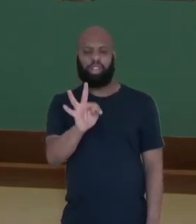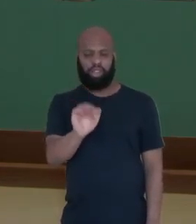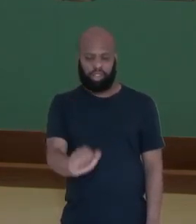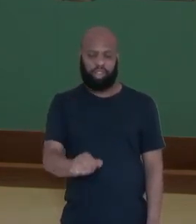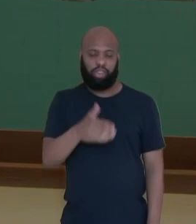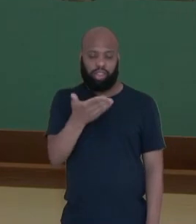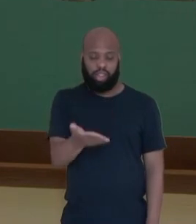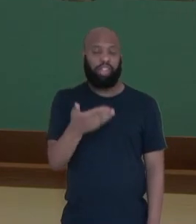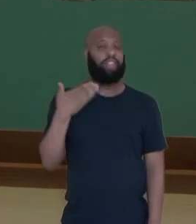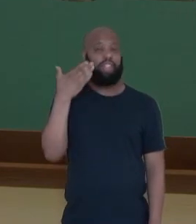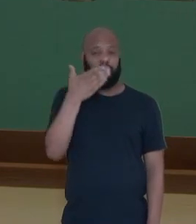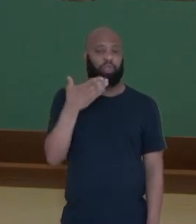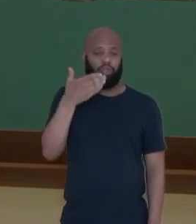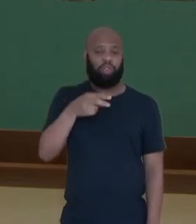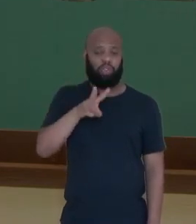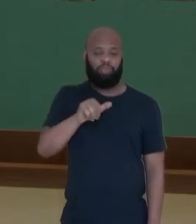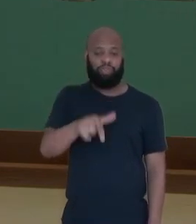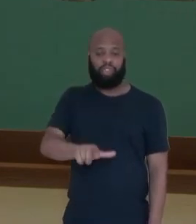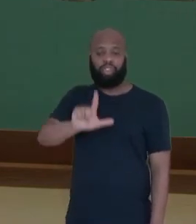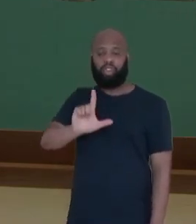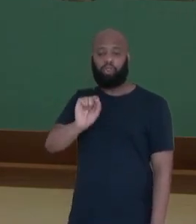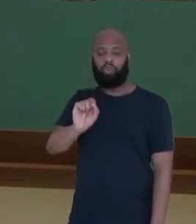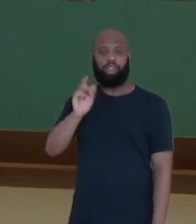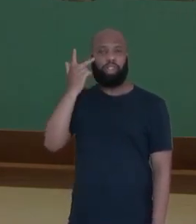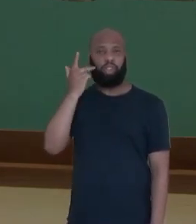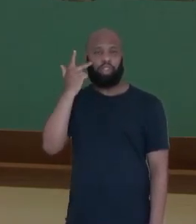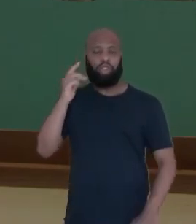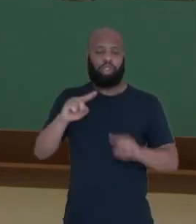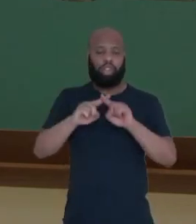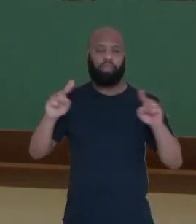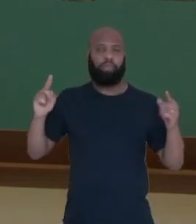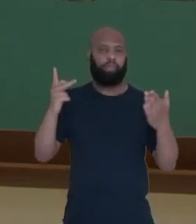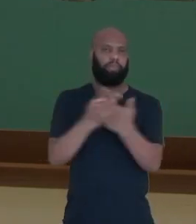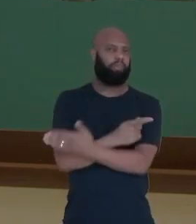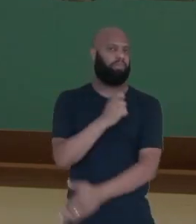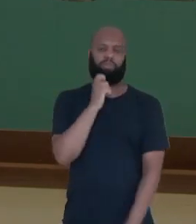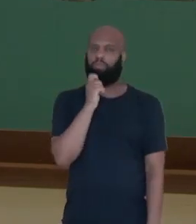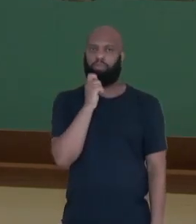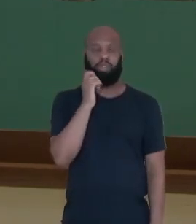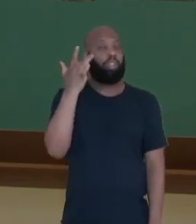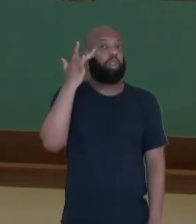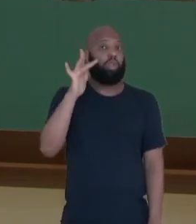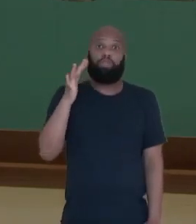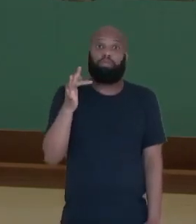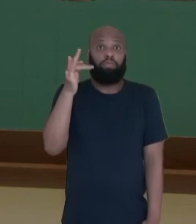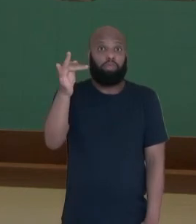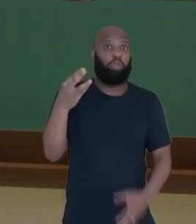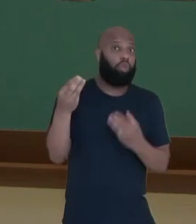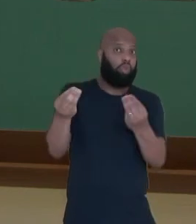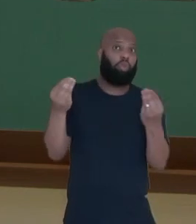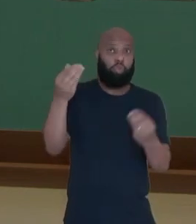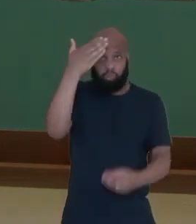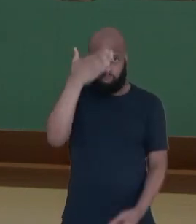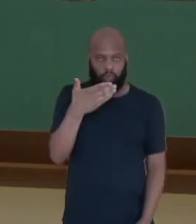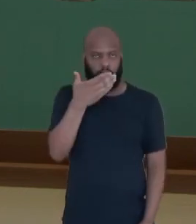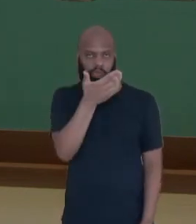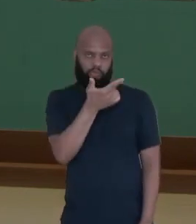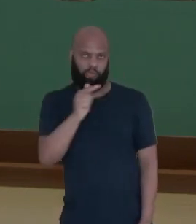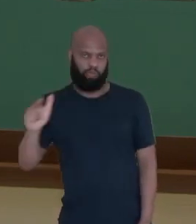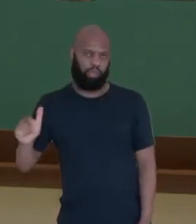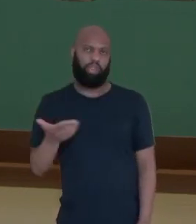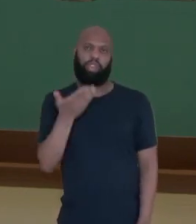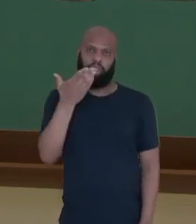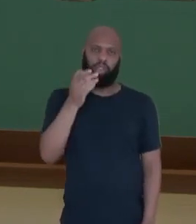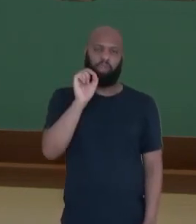vai adiantar como natural fatos que, na verdade, não podem ser comprovados. Essas